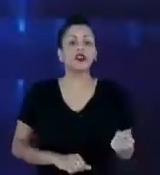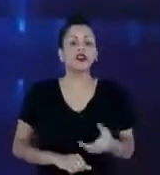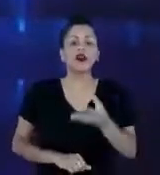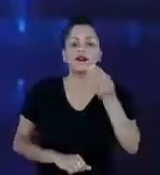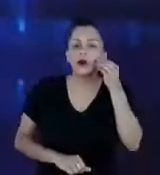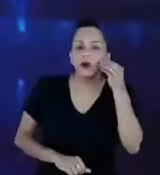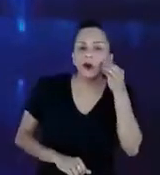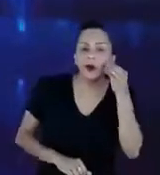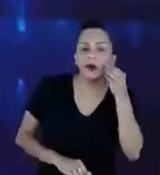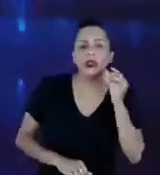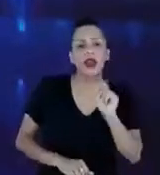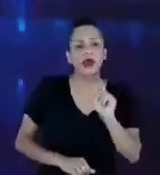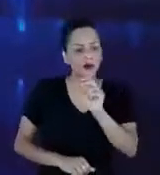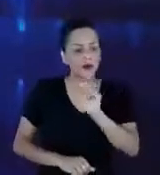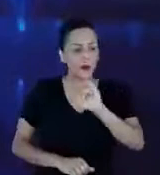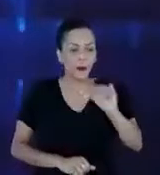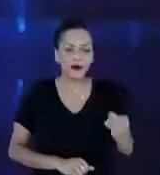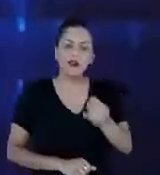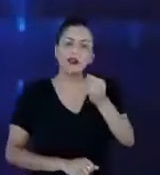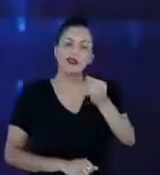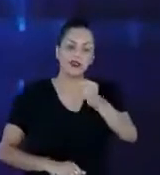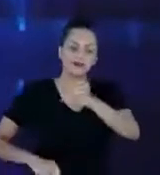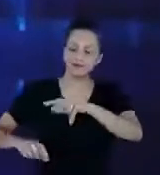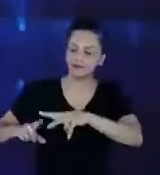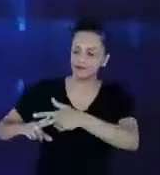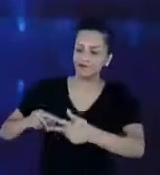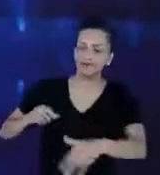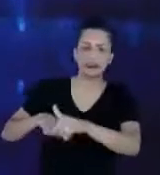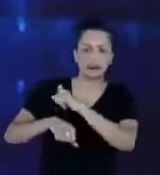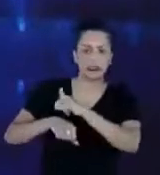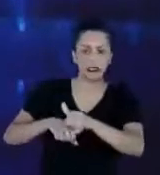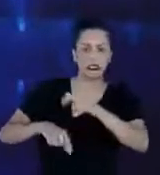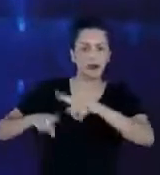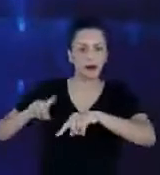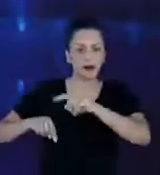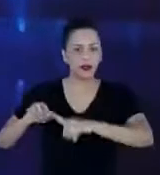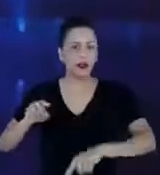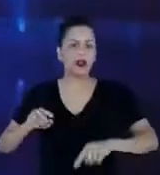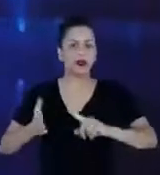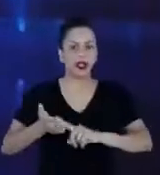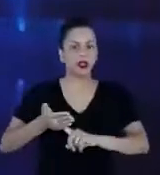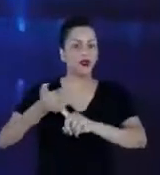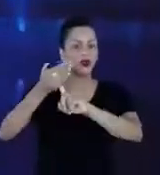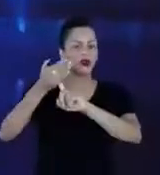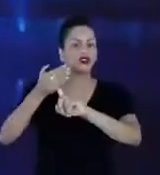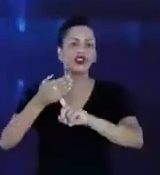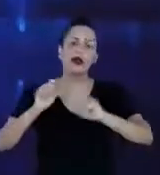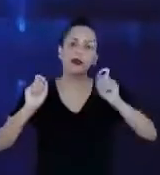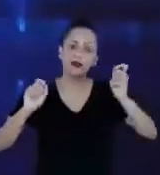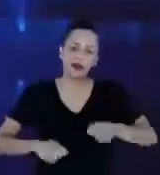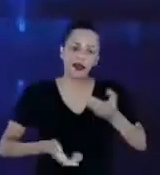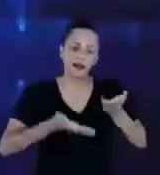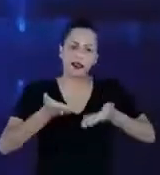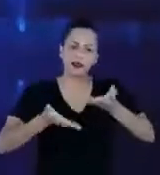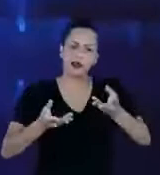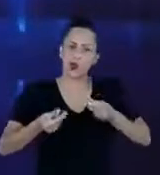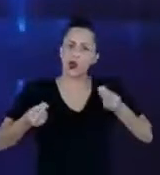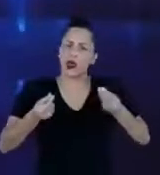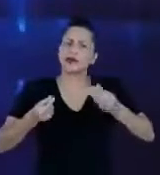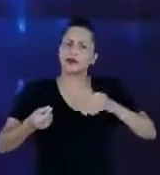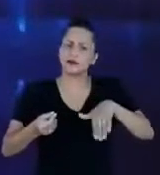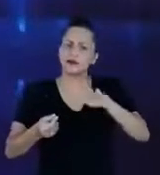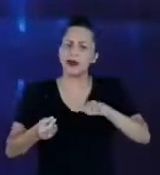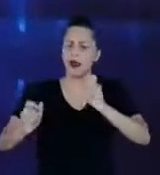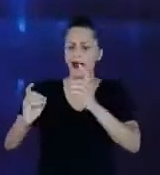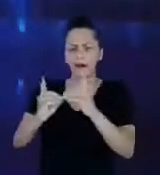de utilizar ferramentas tecnológicas que permitam um serviço de melhor qualidade, um atendimento mais eficaz